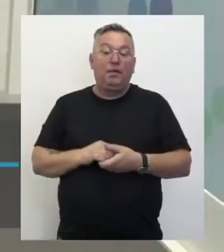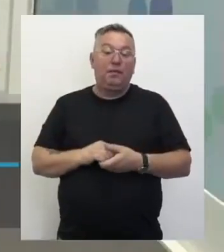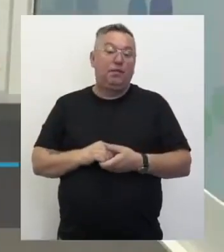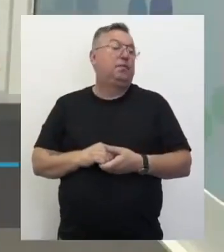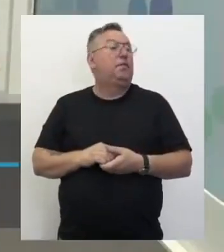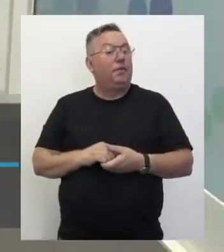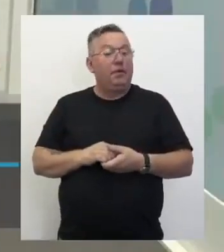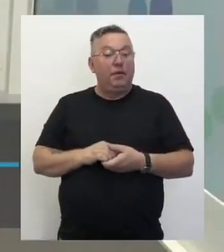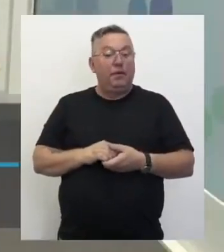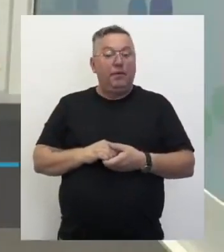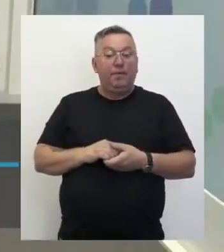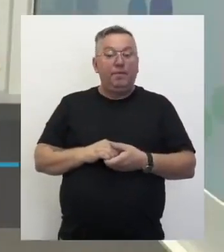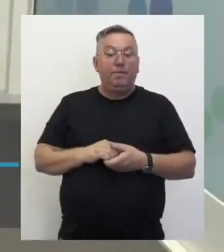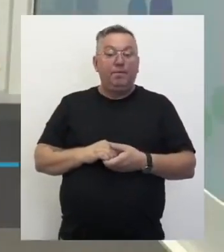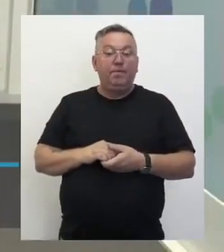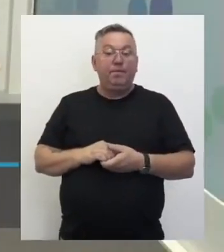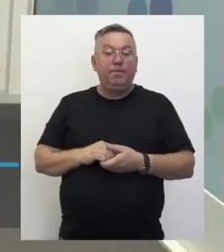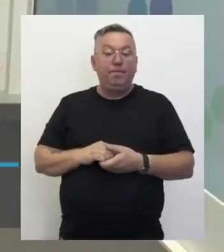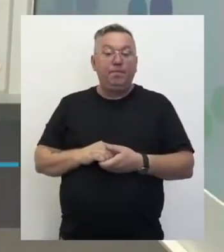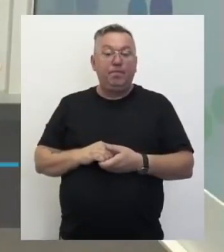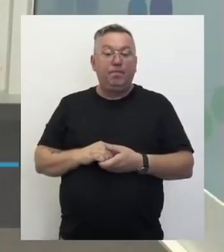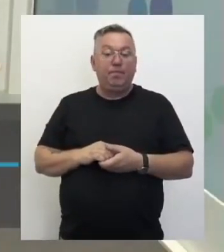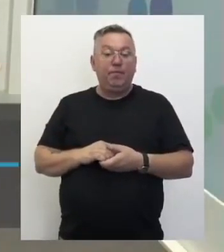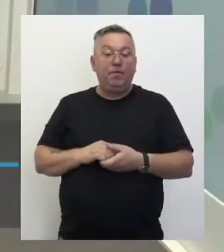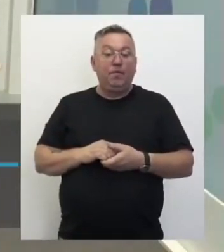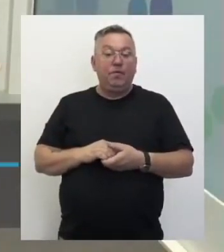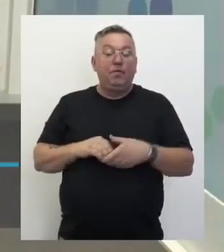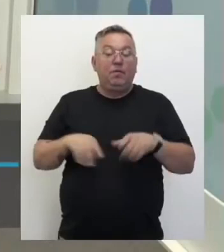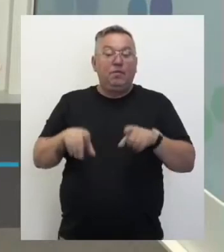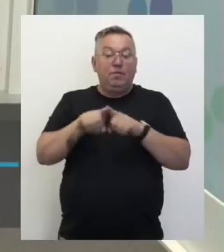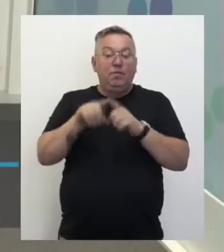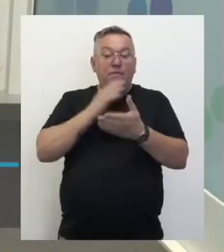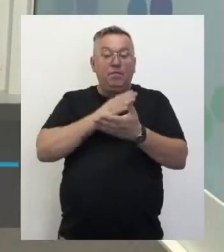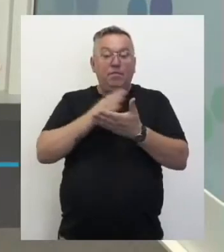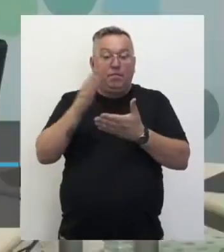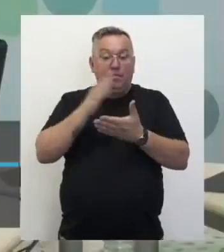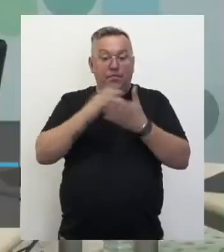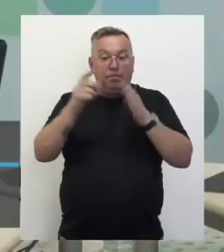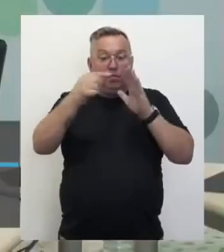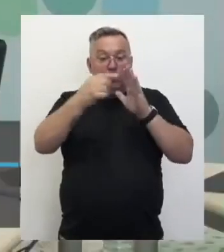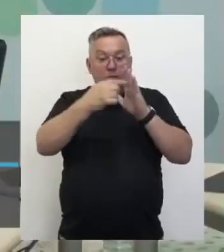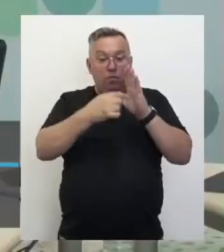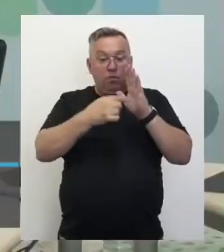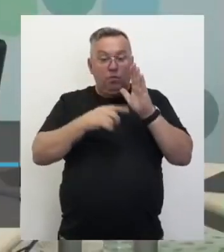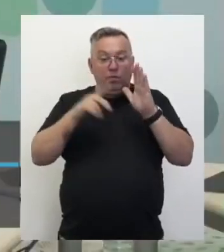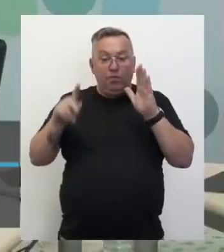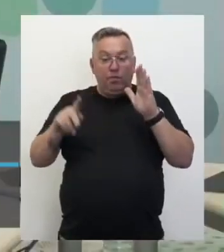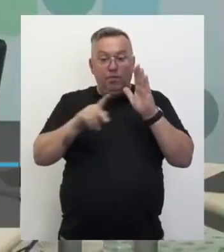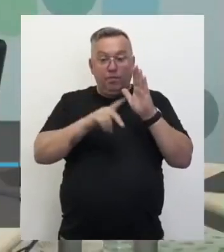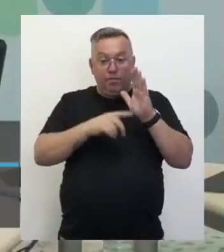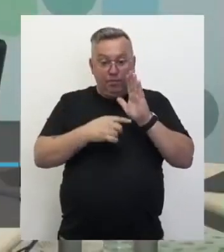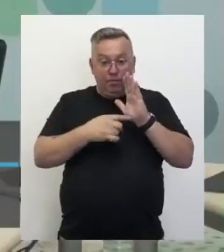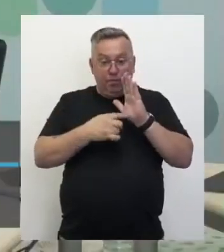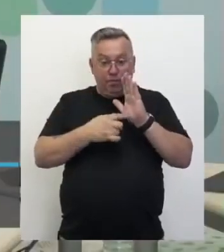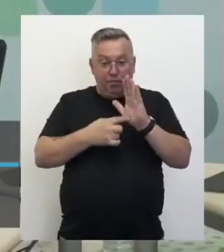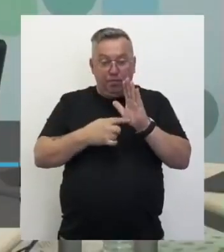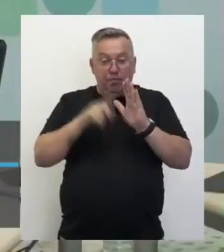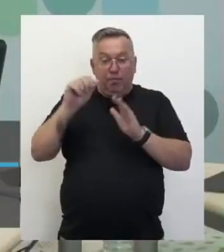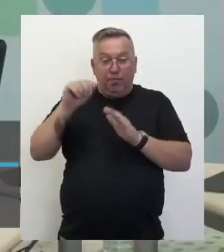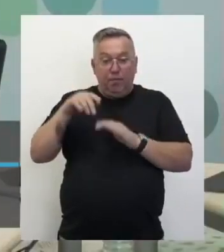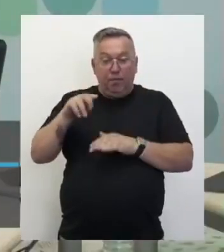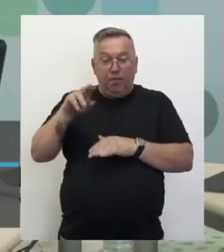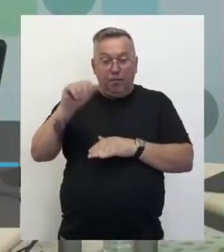Então, esses são os pontos. E partindo desses pontos que a professora